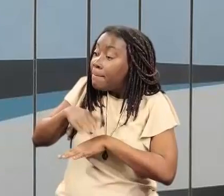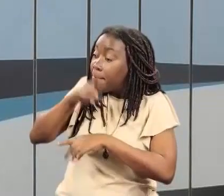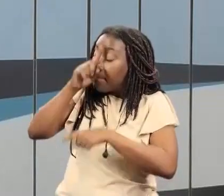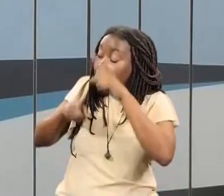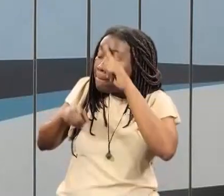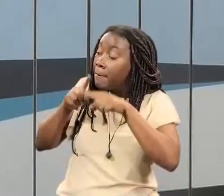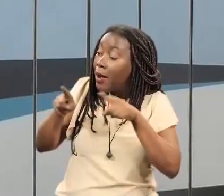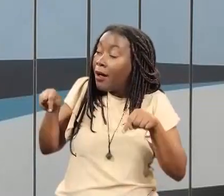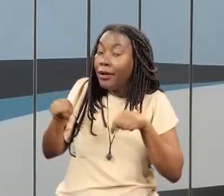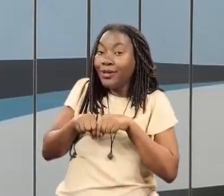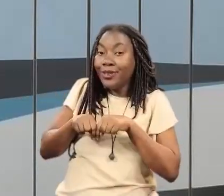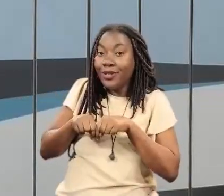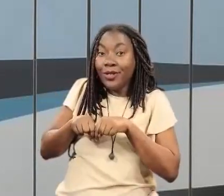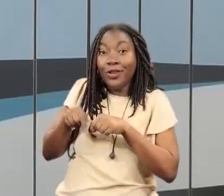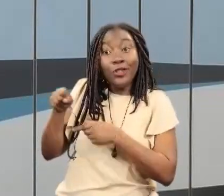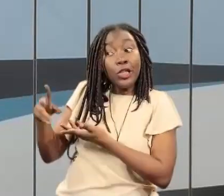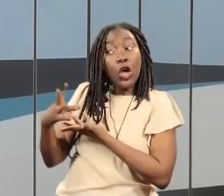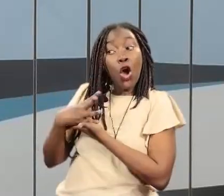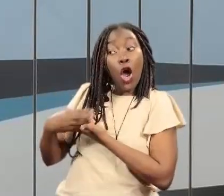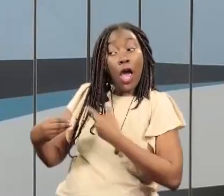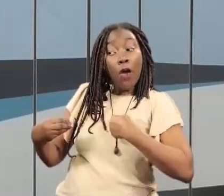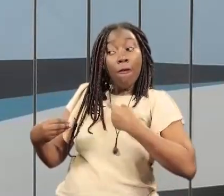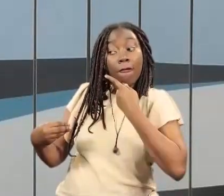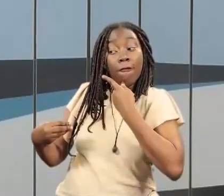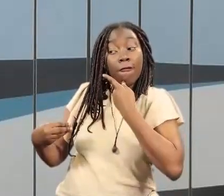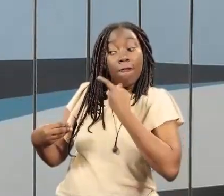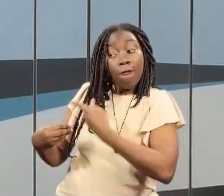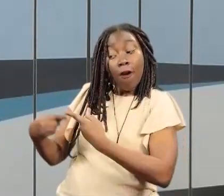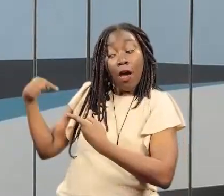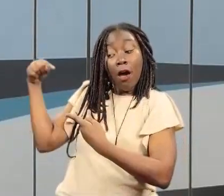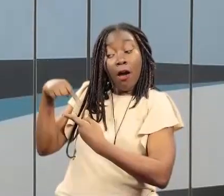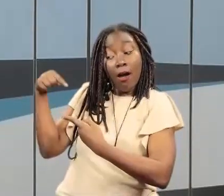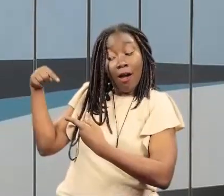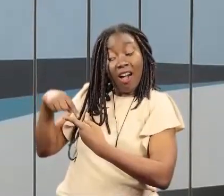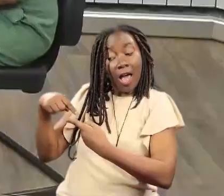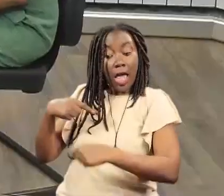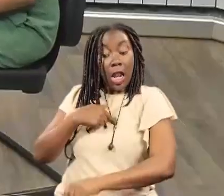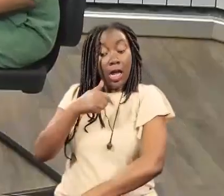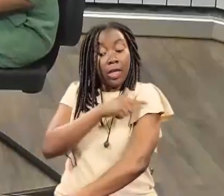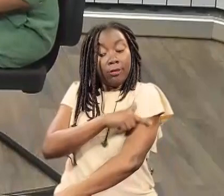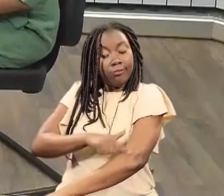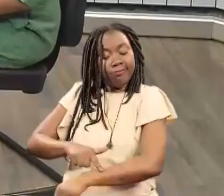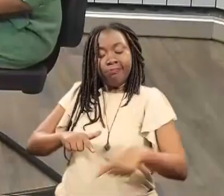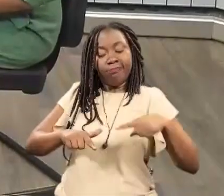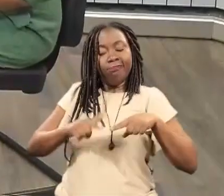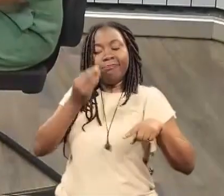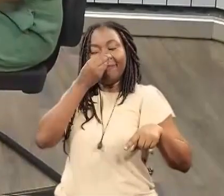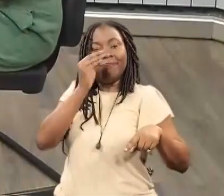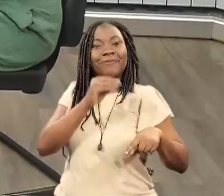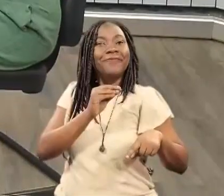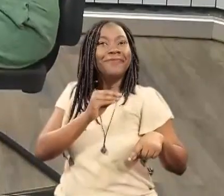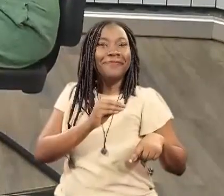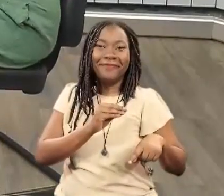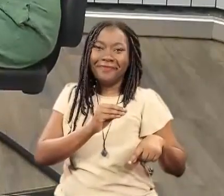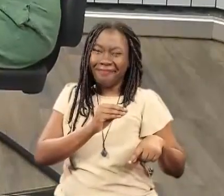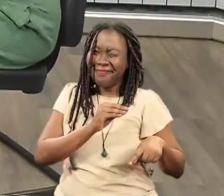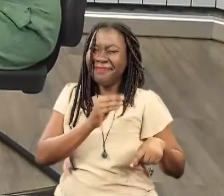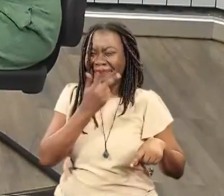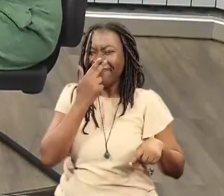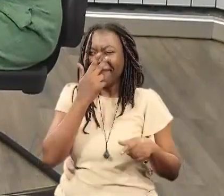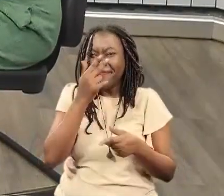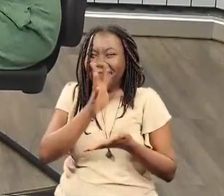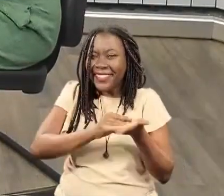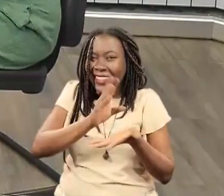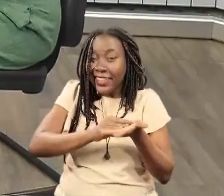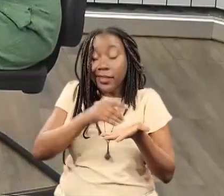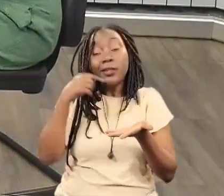pedaço, né? Faço o que eu faço, mas não, né? Faço o que eu falo, mas não faço o que eu faço. Faço o que eu digo, mas não faço o que eu faço. Nessa pegada,